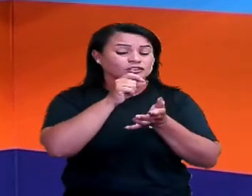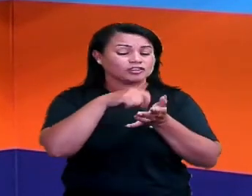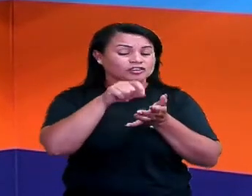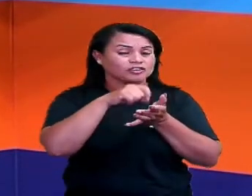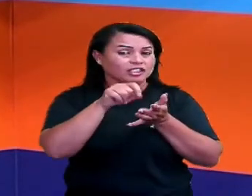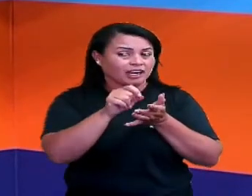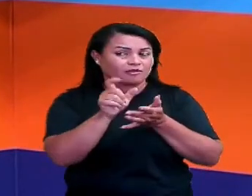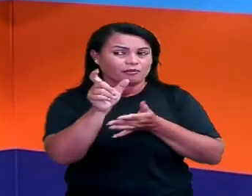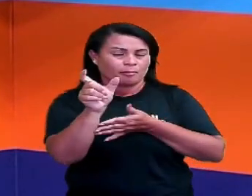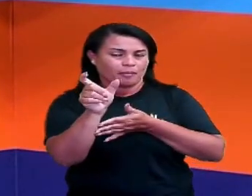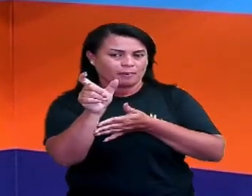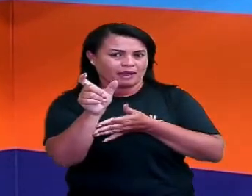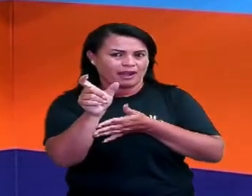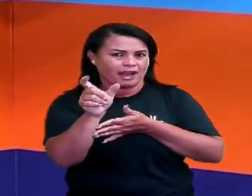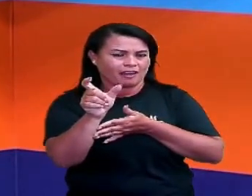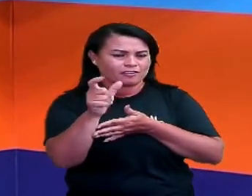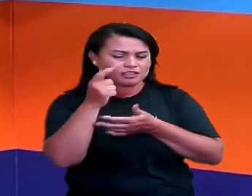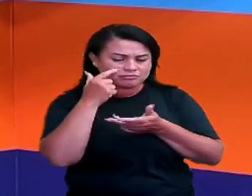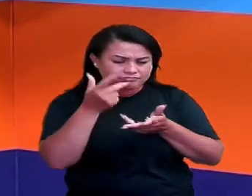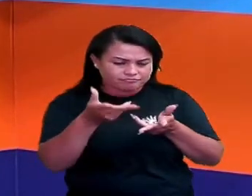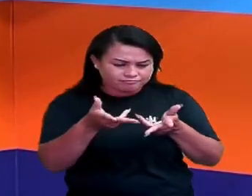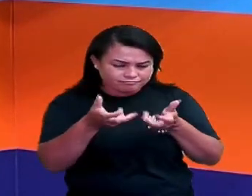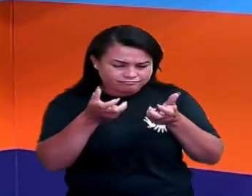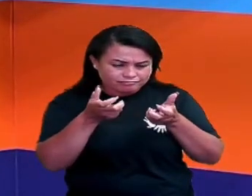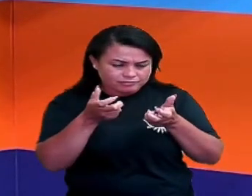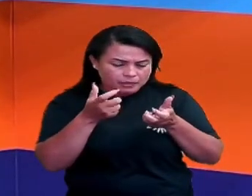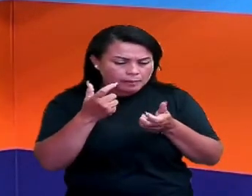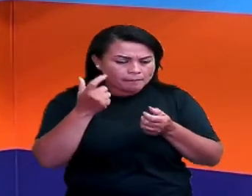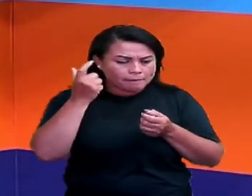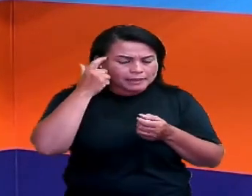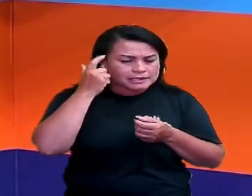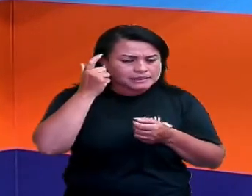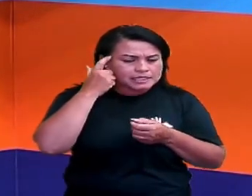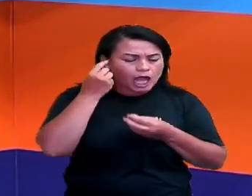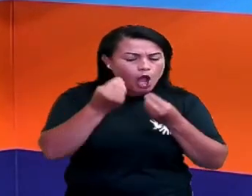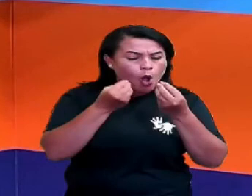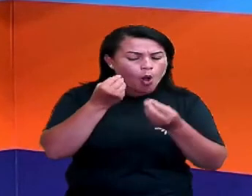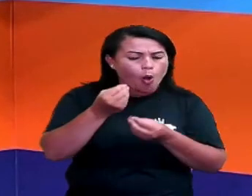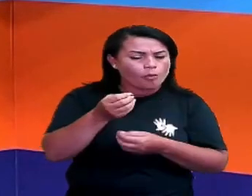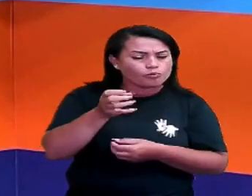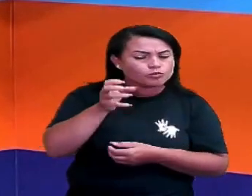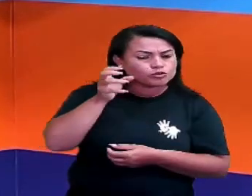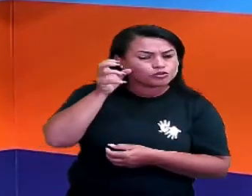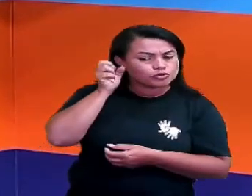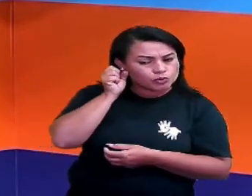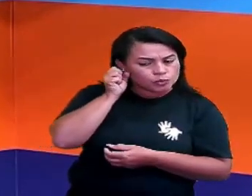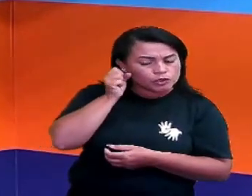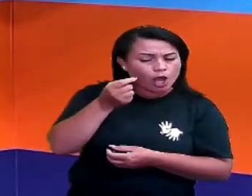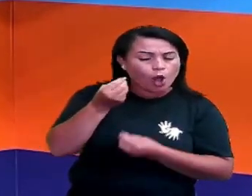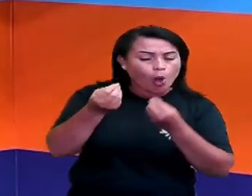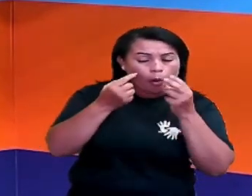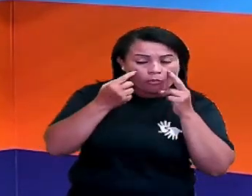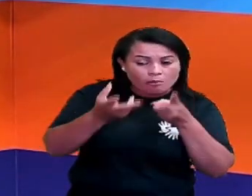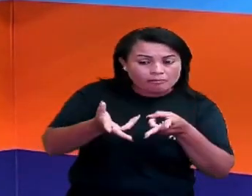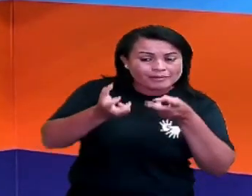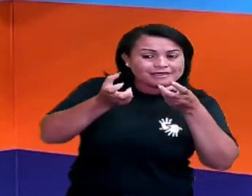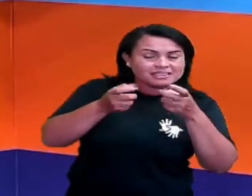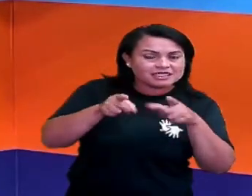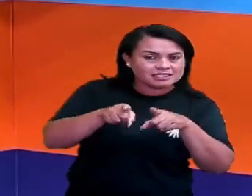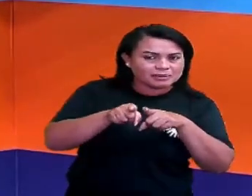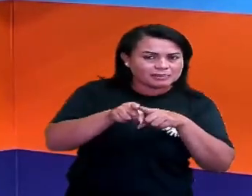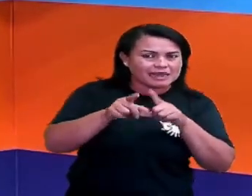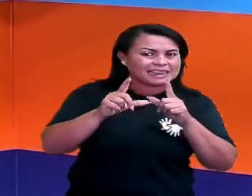uma palavrinha, a gente precisa pensar no sonzinho que cada letrinha possui.